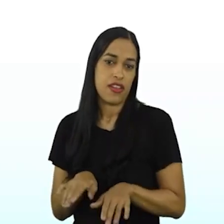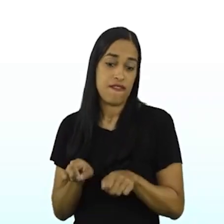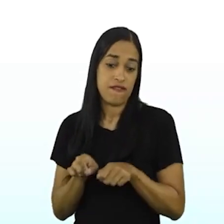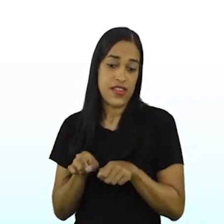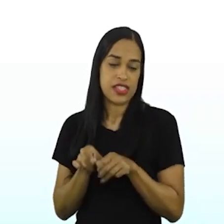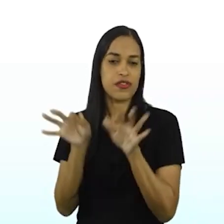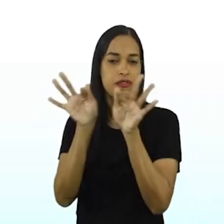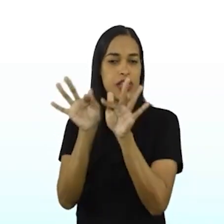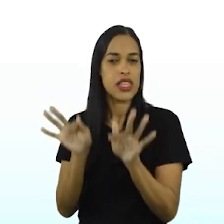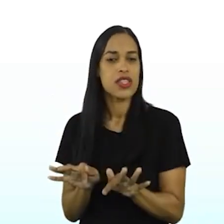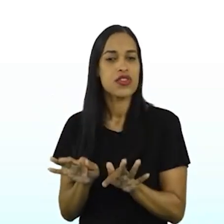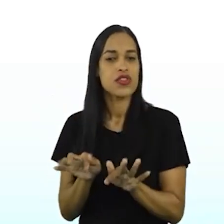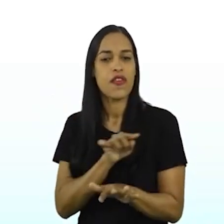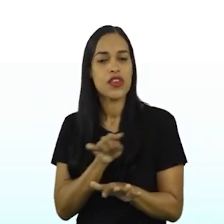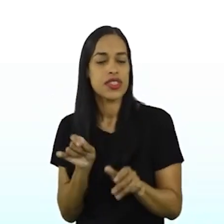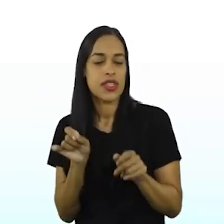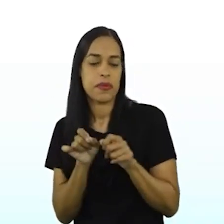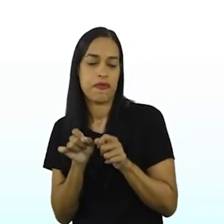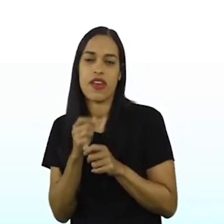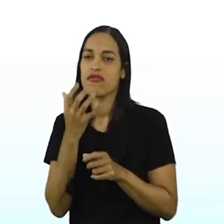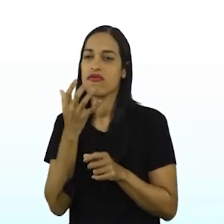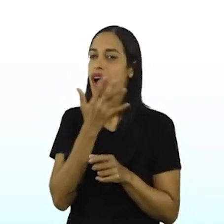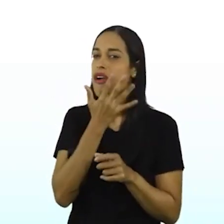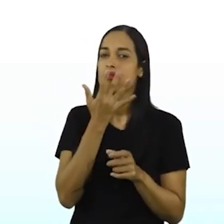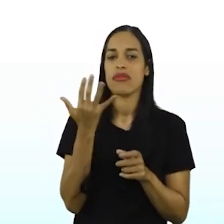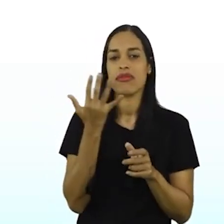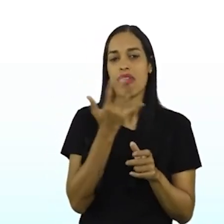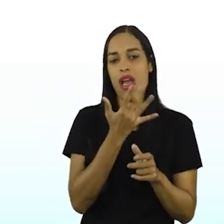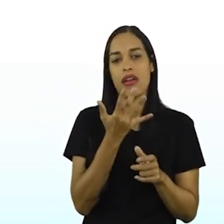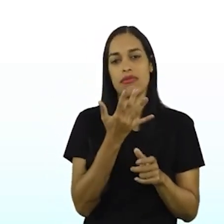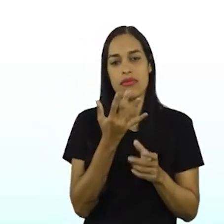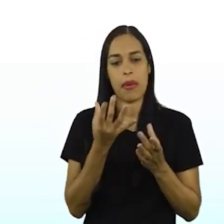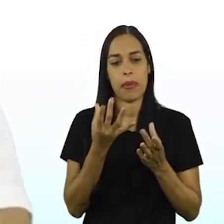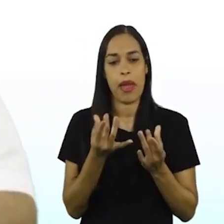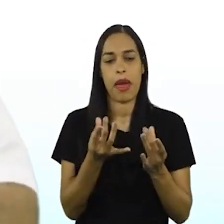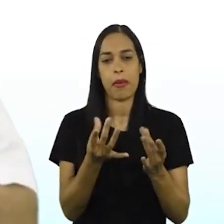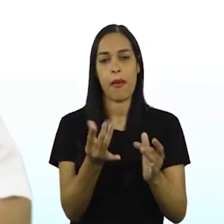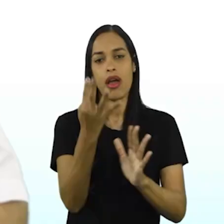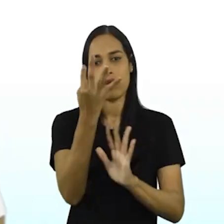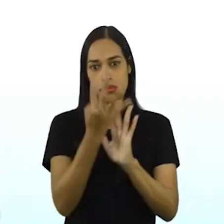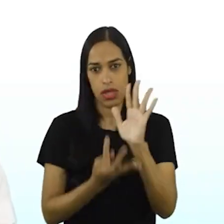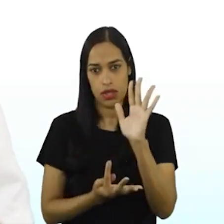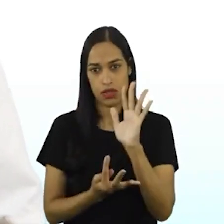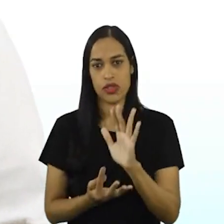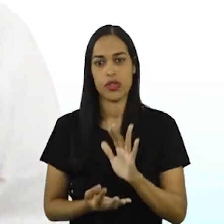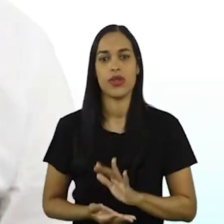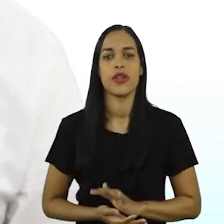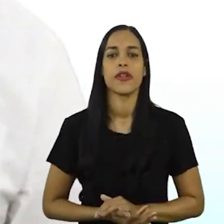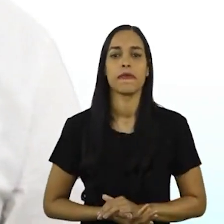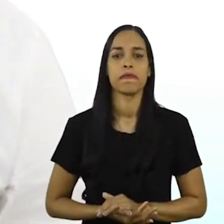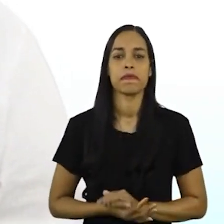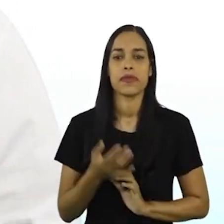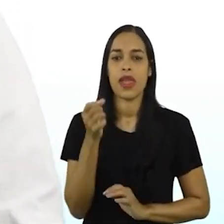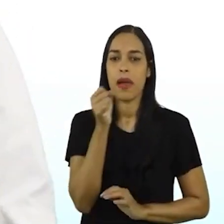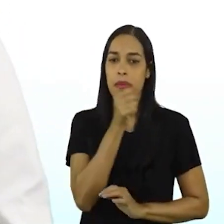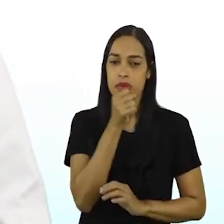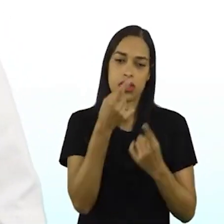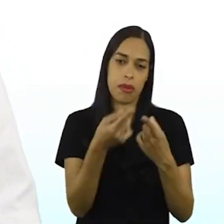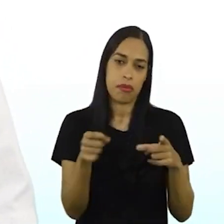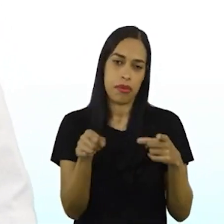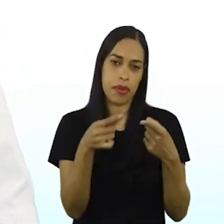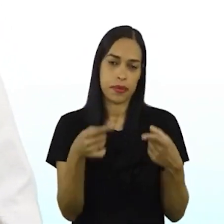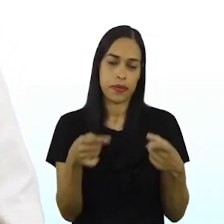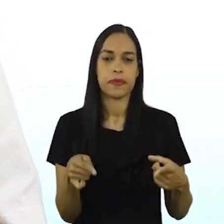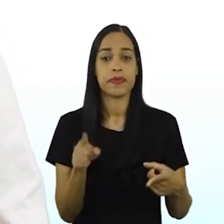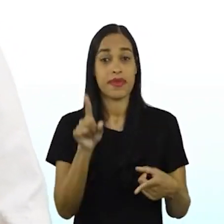você veio, me faz feliz. Você me faz cantar assim. E aí o texto segue. A composição musical